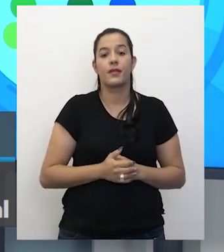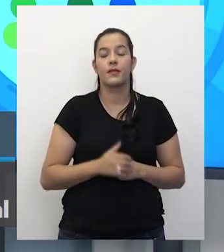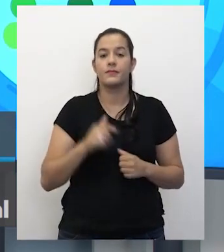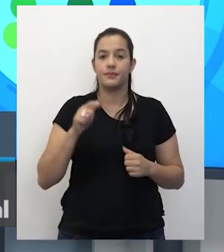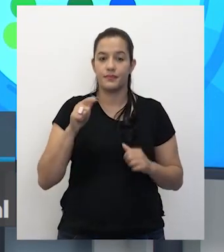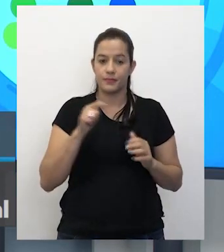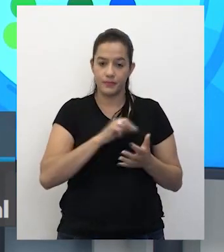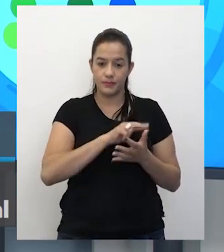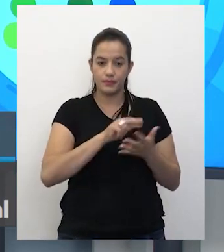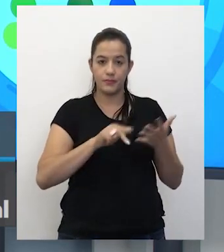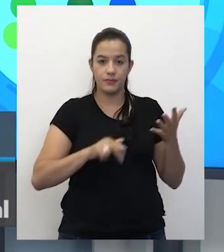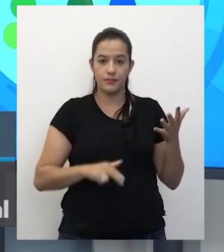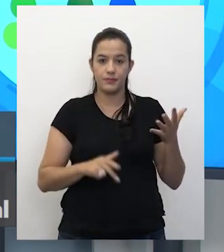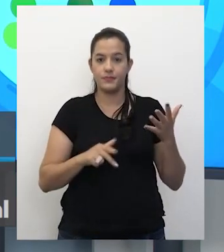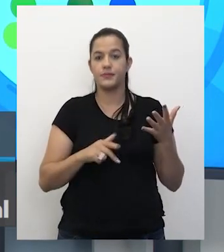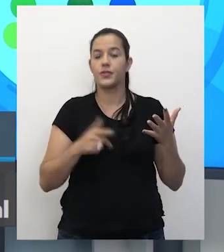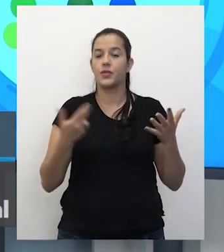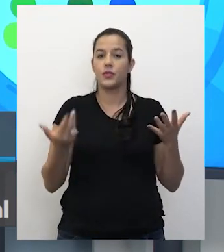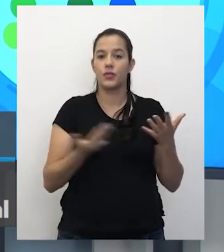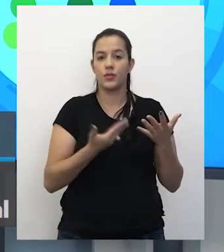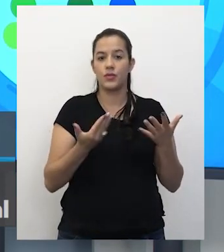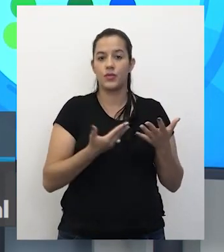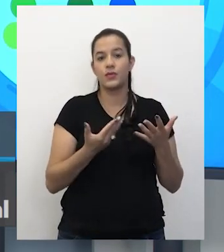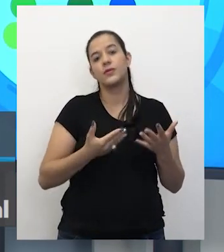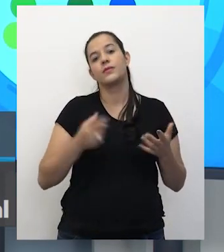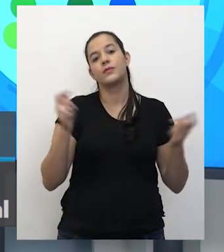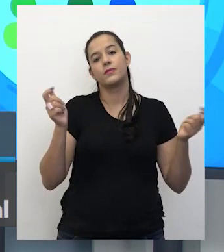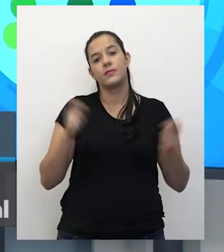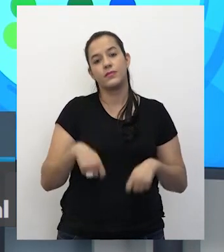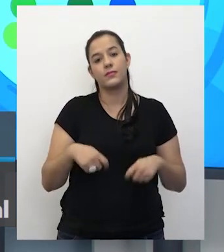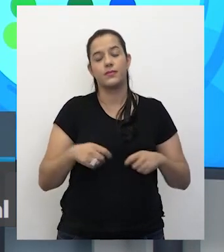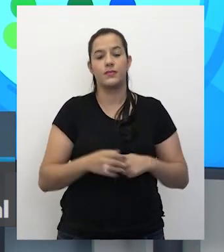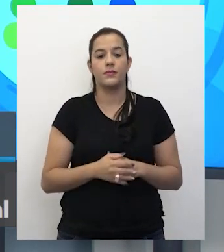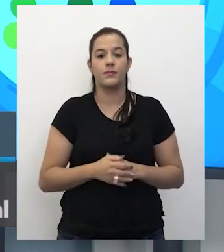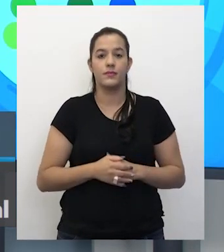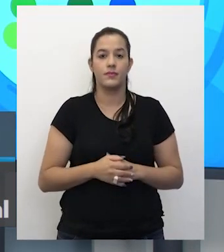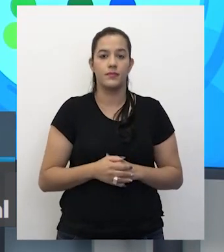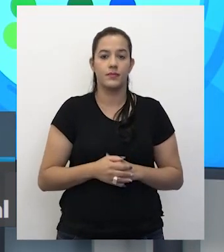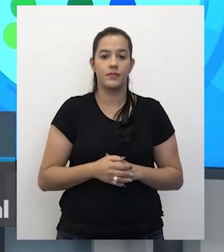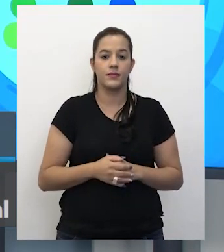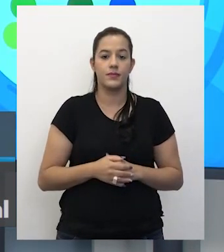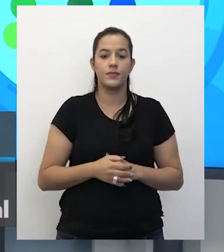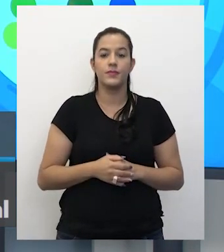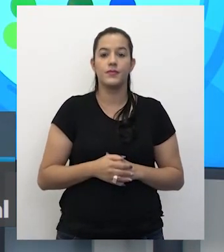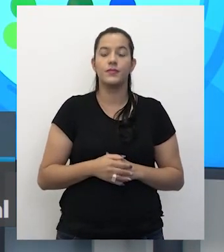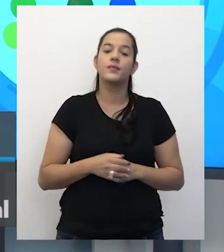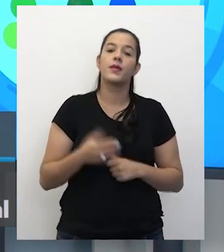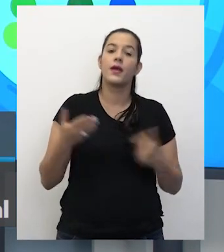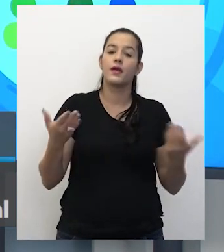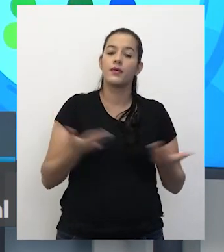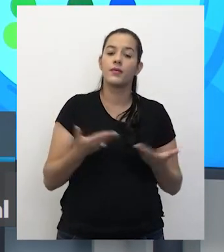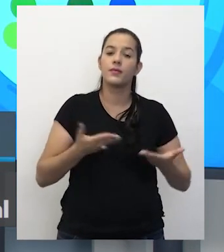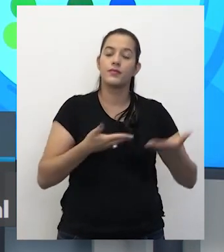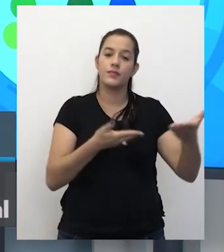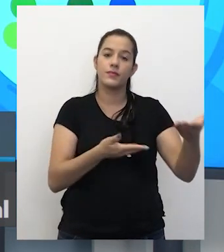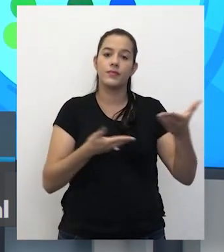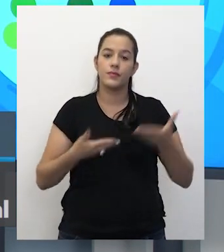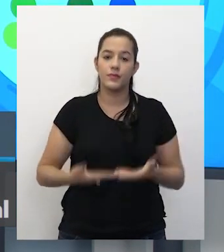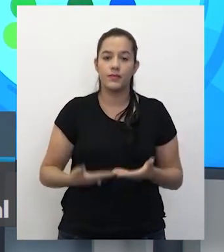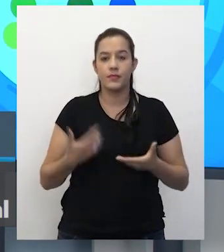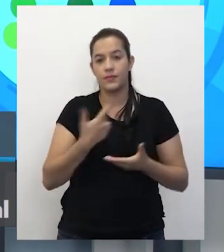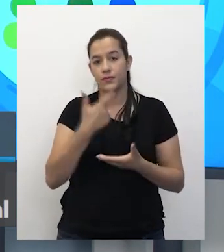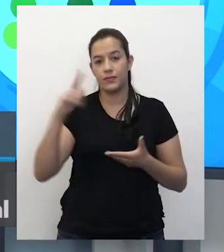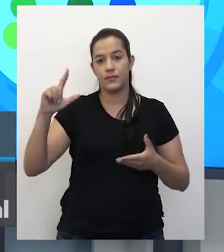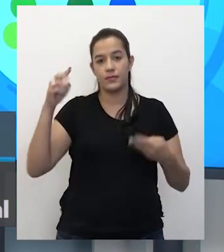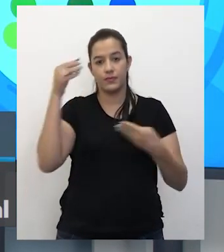as competências que a gente priorizou para a gente trabalhar neste ano. Aí, quero convidá-los a ir junto comigo para a próxima